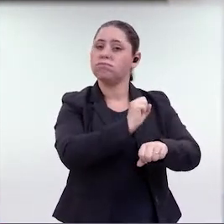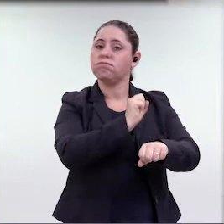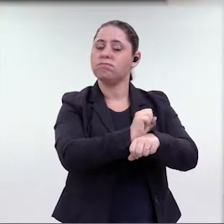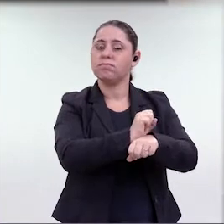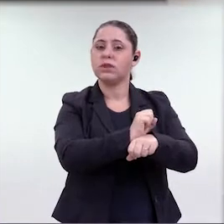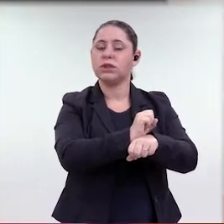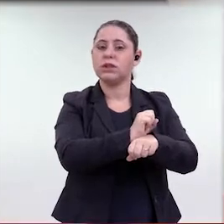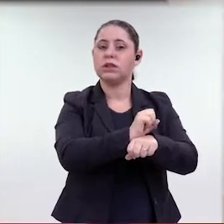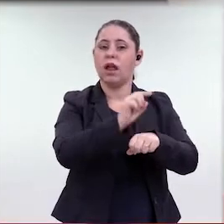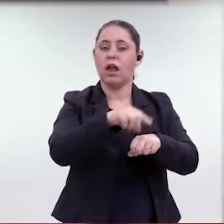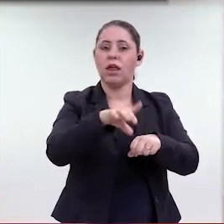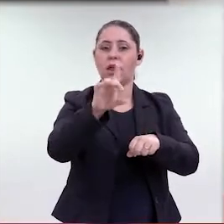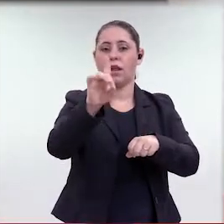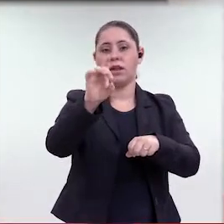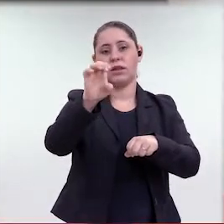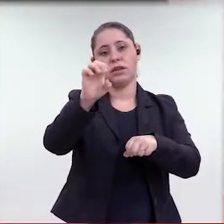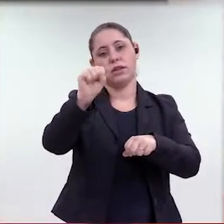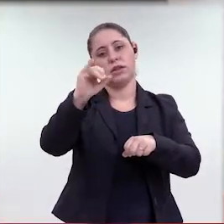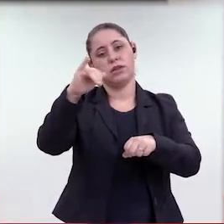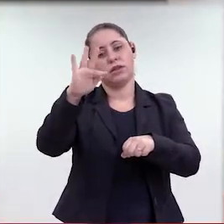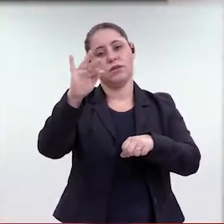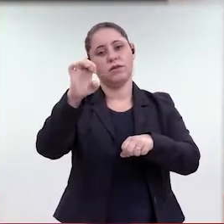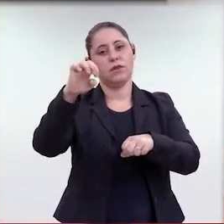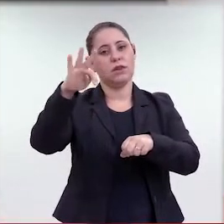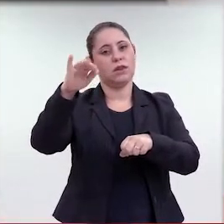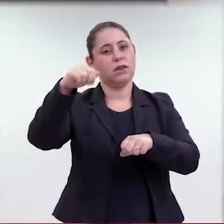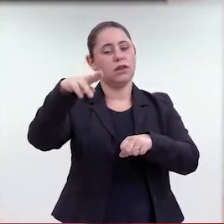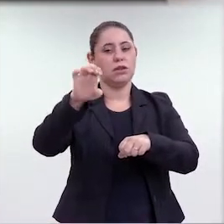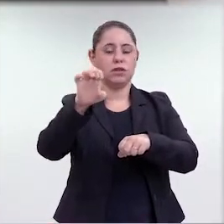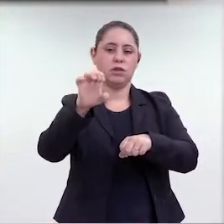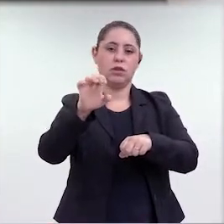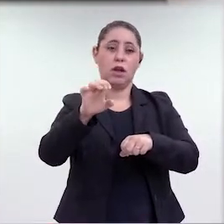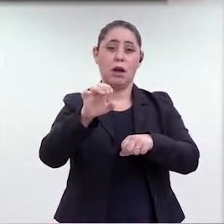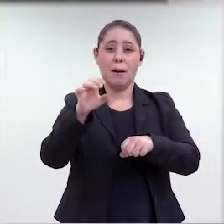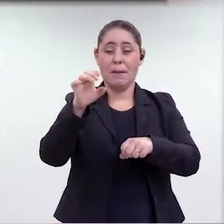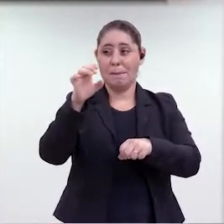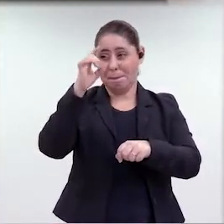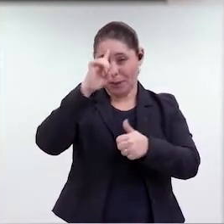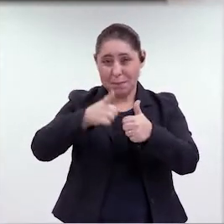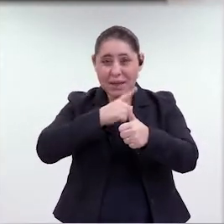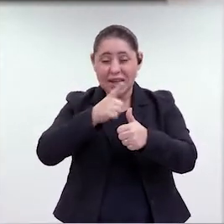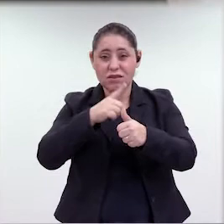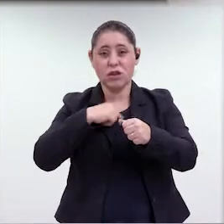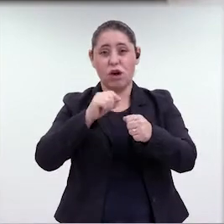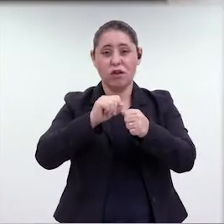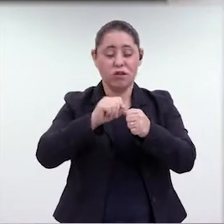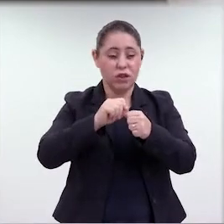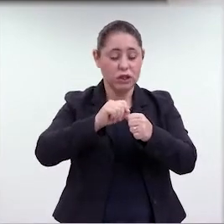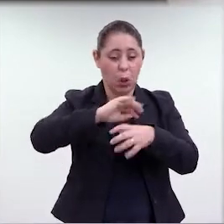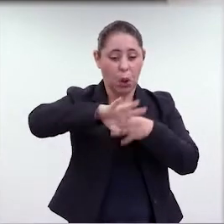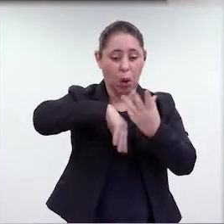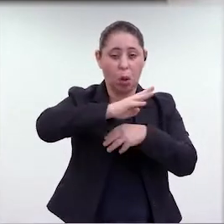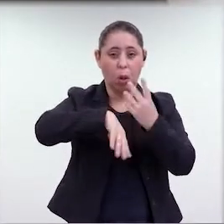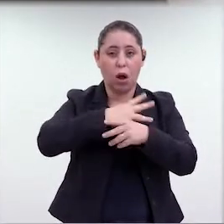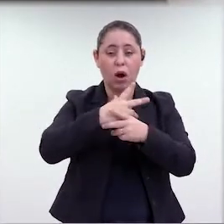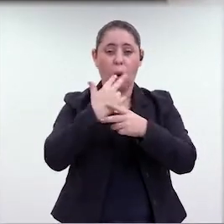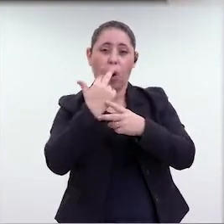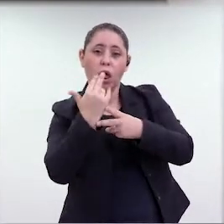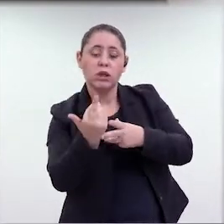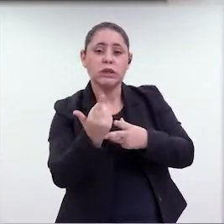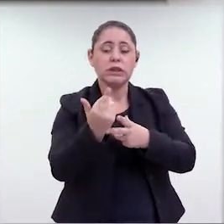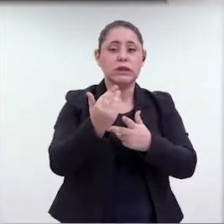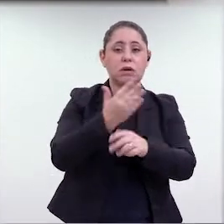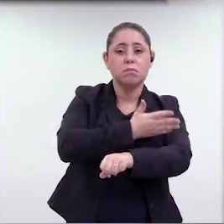máscara no desinfetante. A primeira vez que eu deixei as coloridas misturadas com outras e